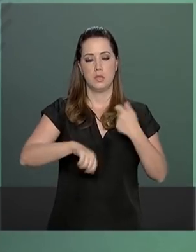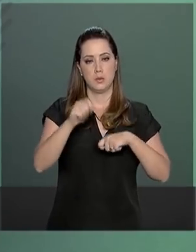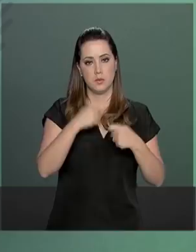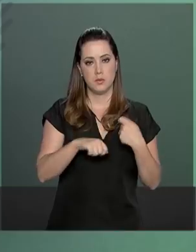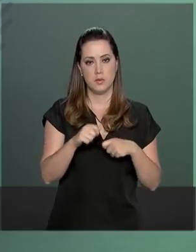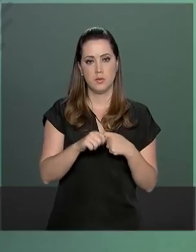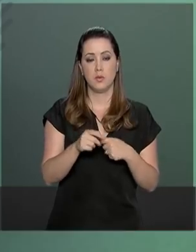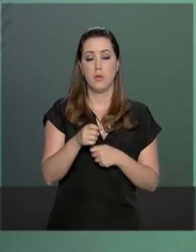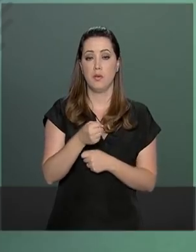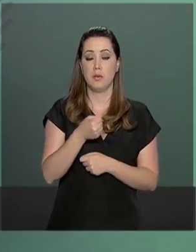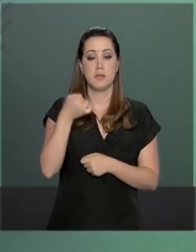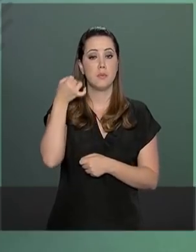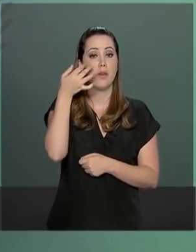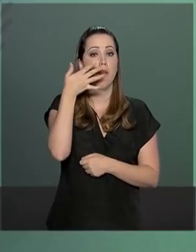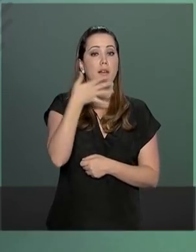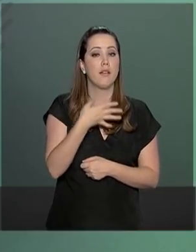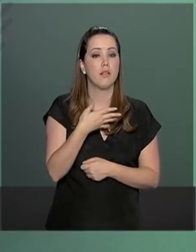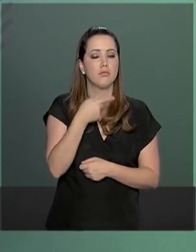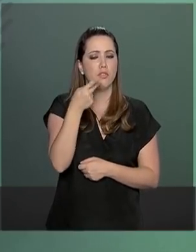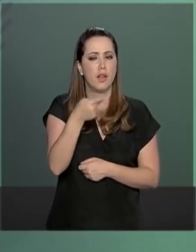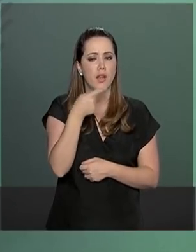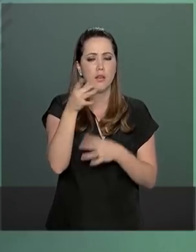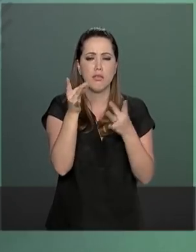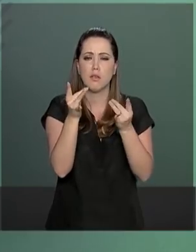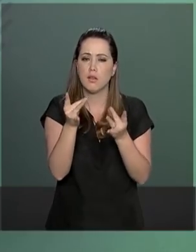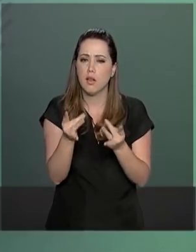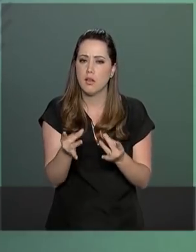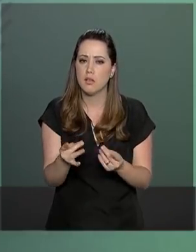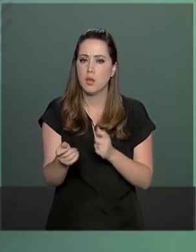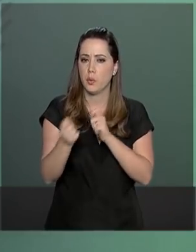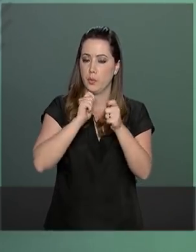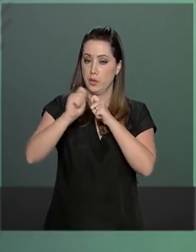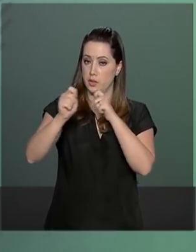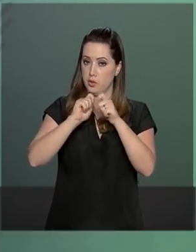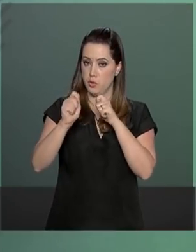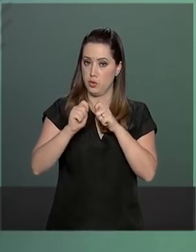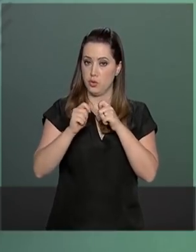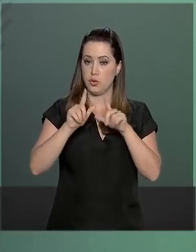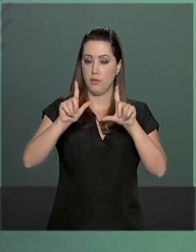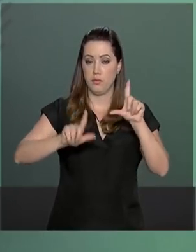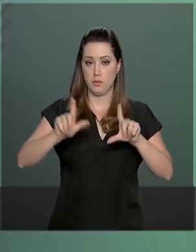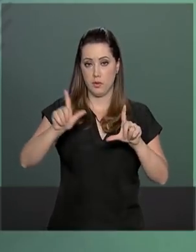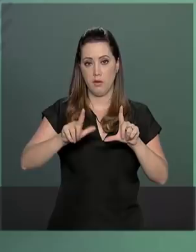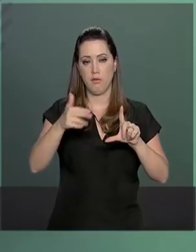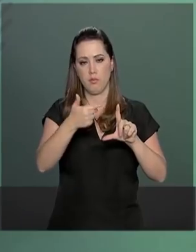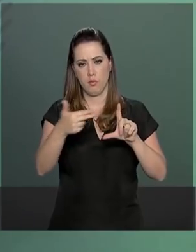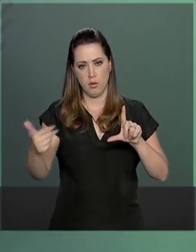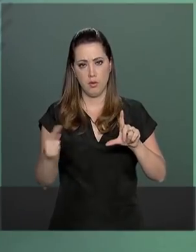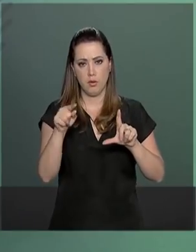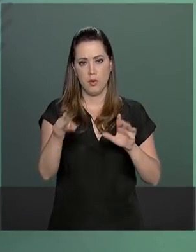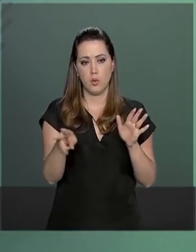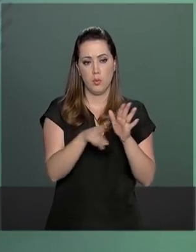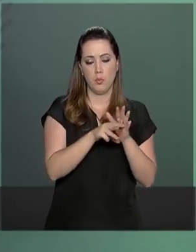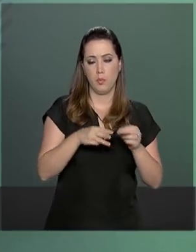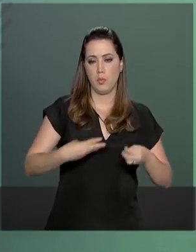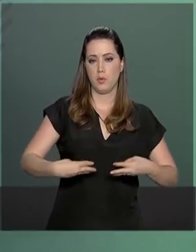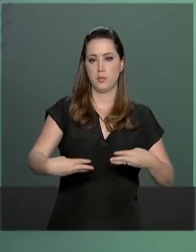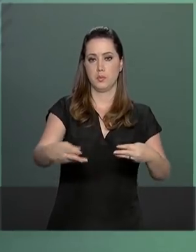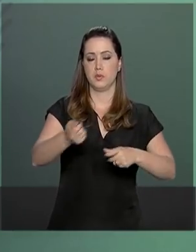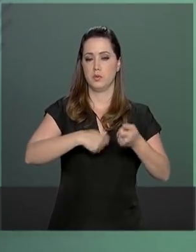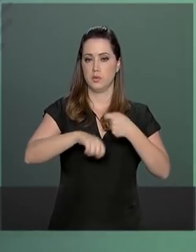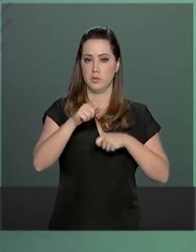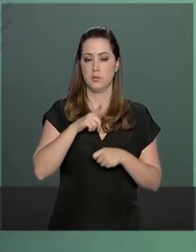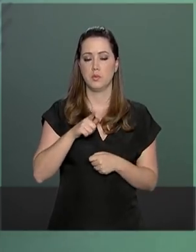falará mais detalhes em coletiva à imprensa no ministério da economia está